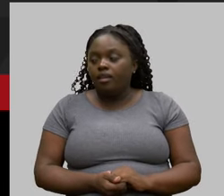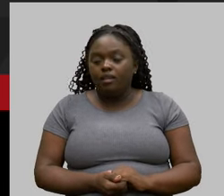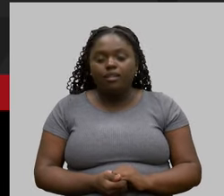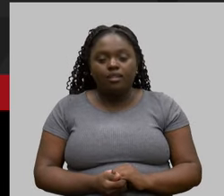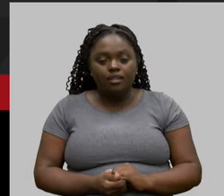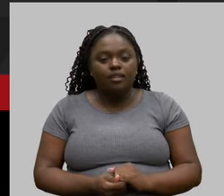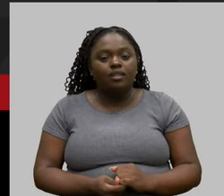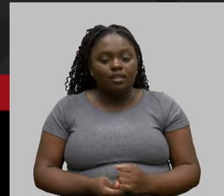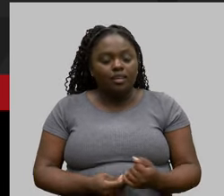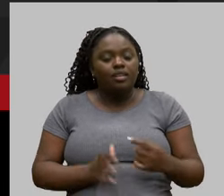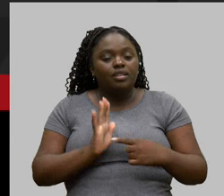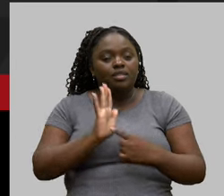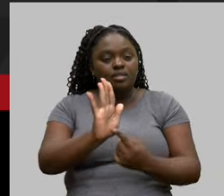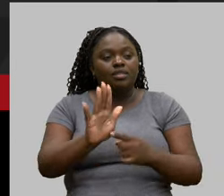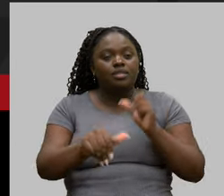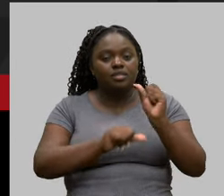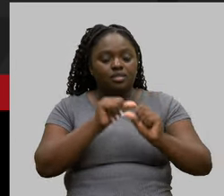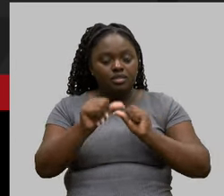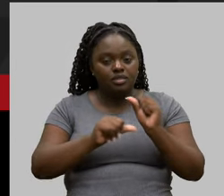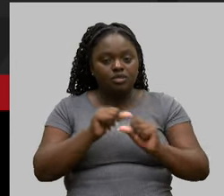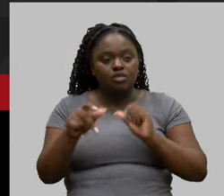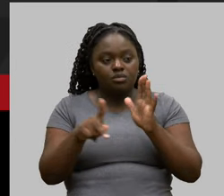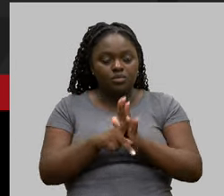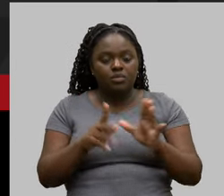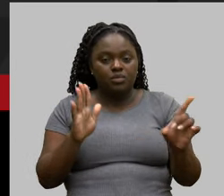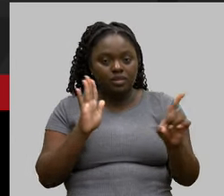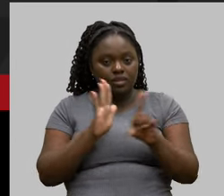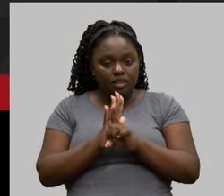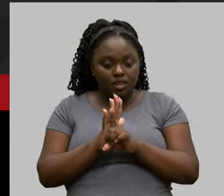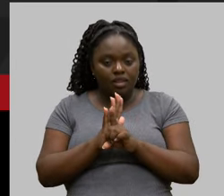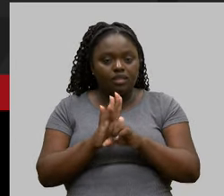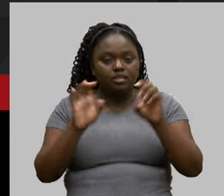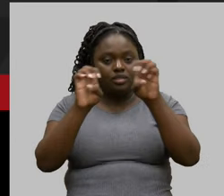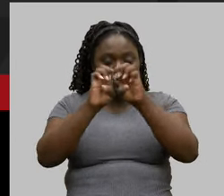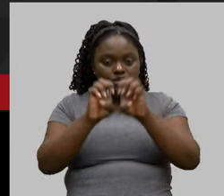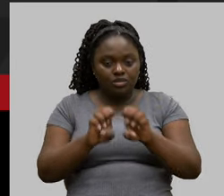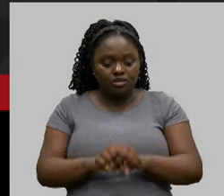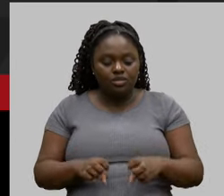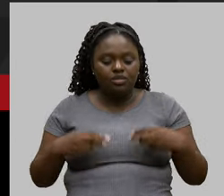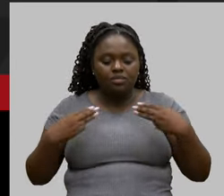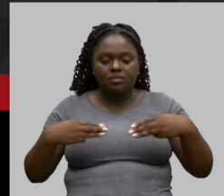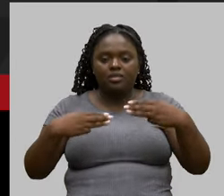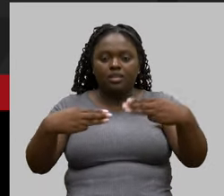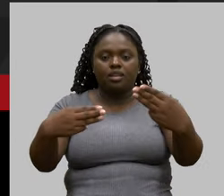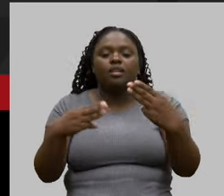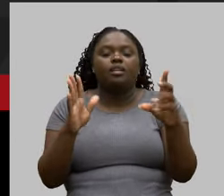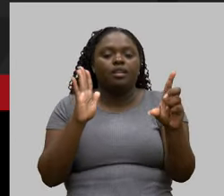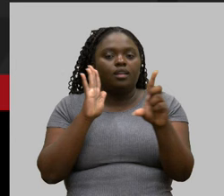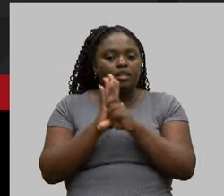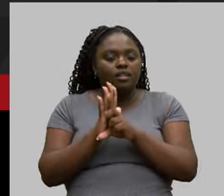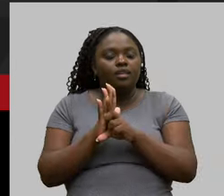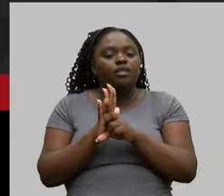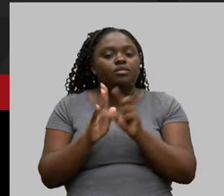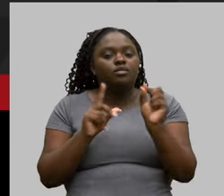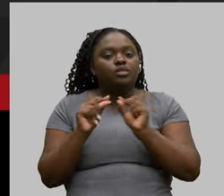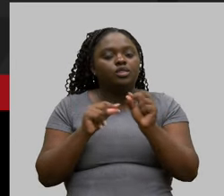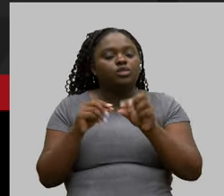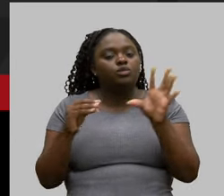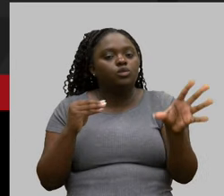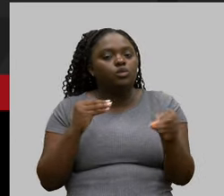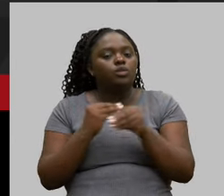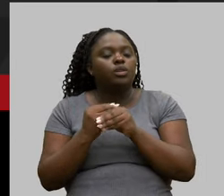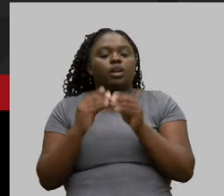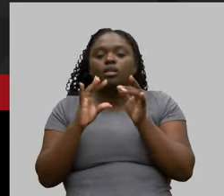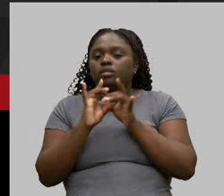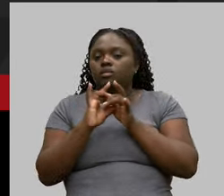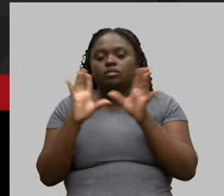na alteração da do do Decreto né da estrutura do Ministério da lei foi incluir né não deixar não